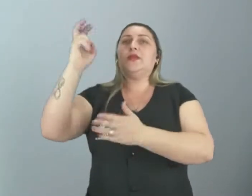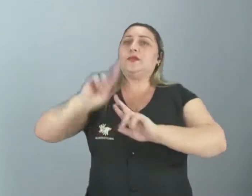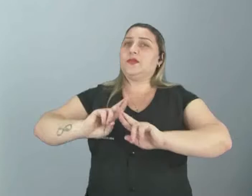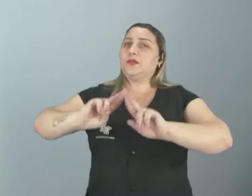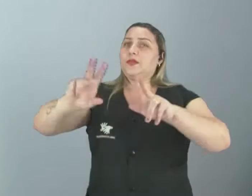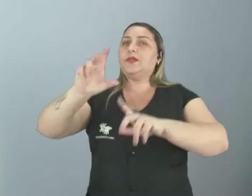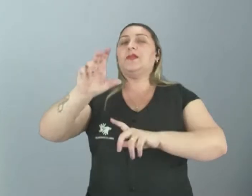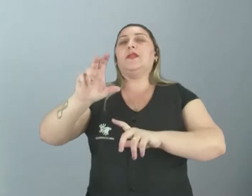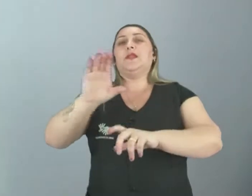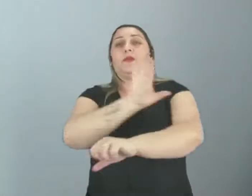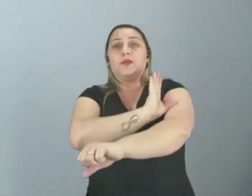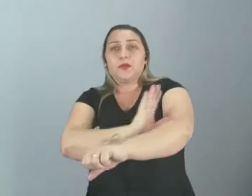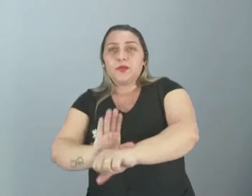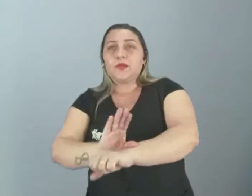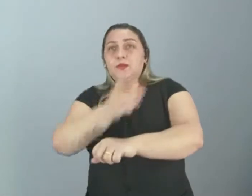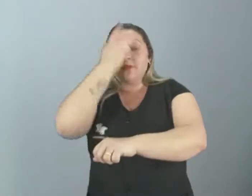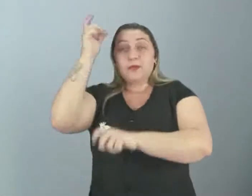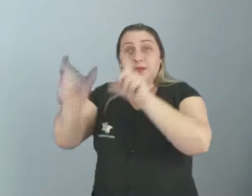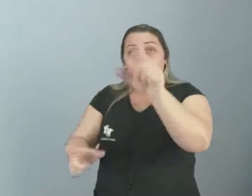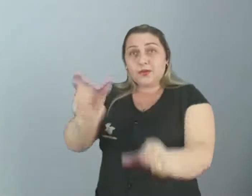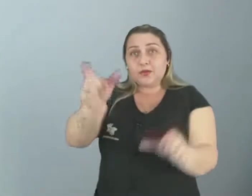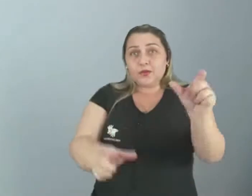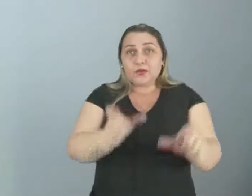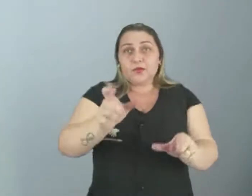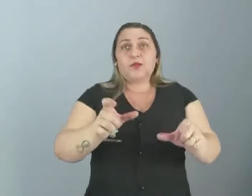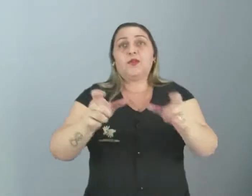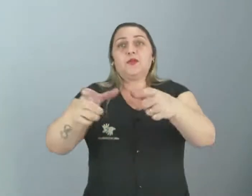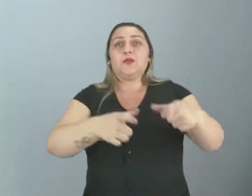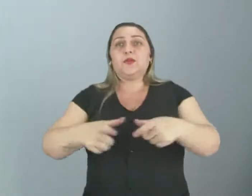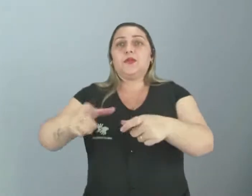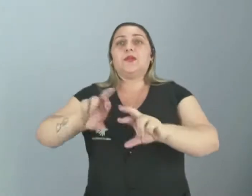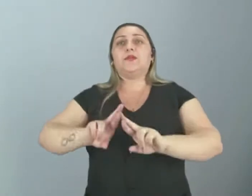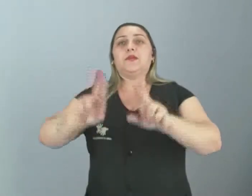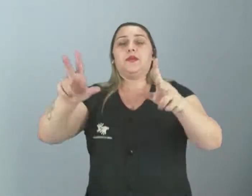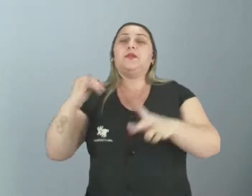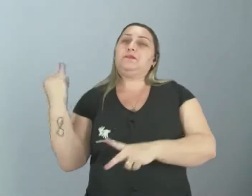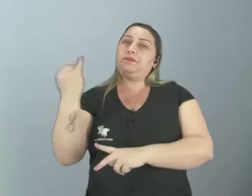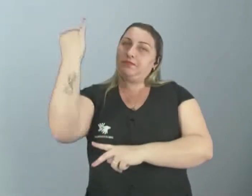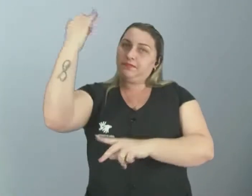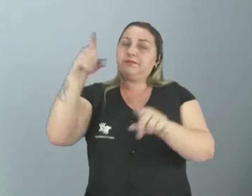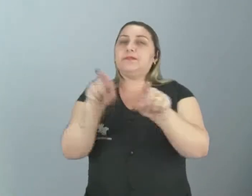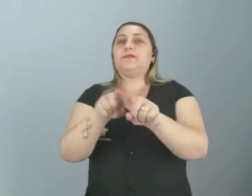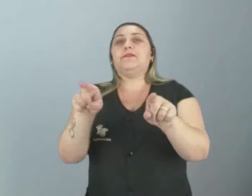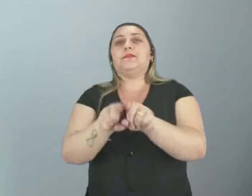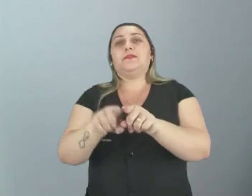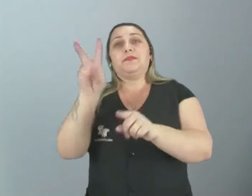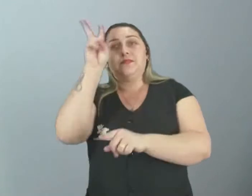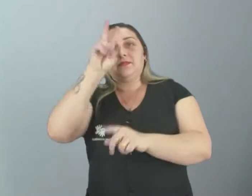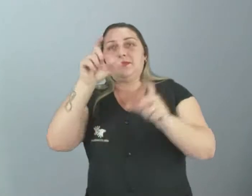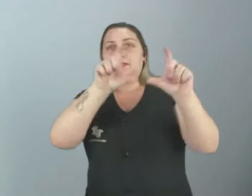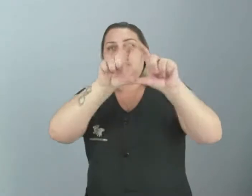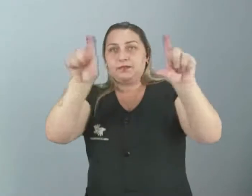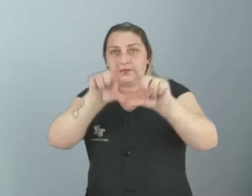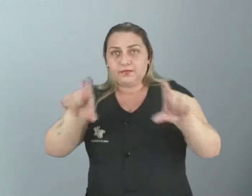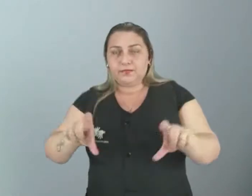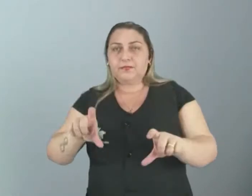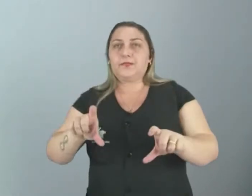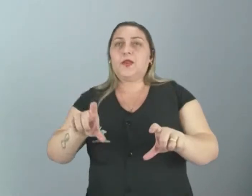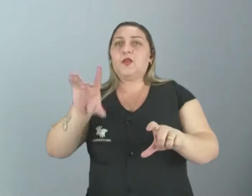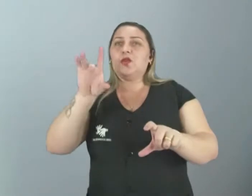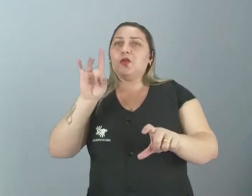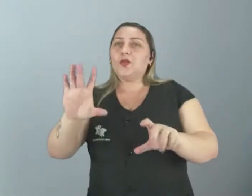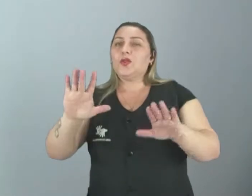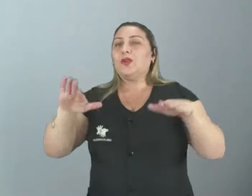diferentes culturas, diferentes pessoas, de diferentes lugares. Isso é muito importante nas histórias em quadrinhos. Elas não são só